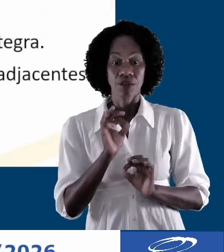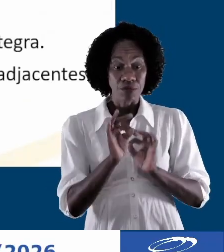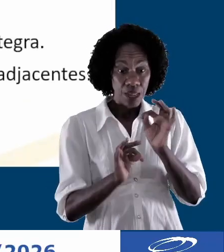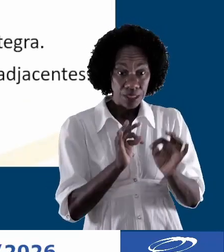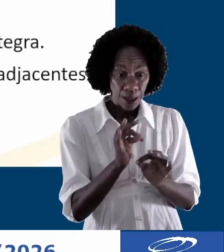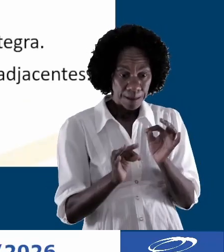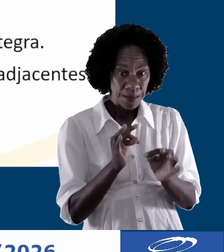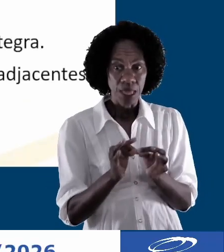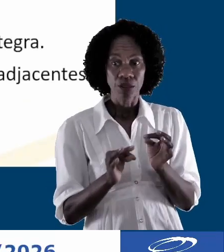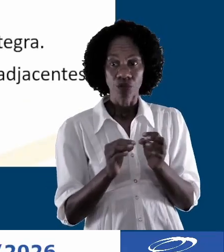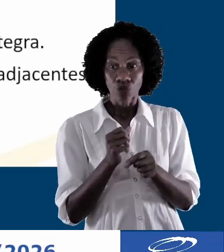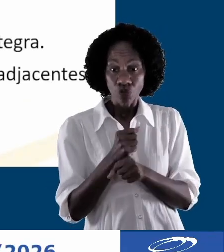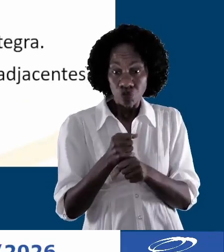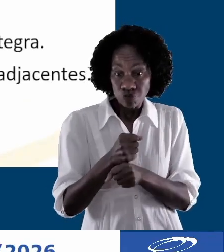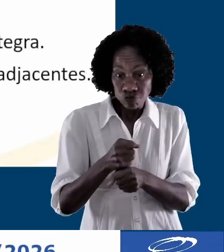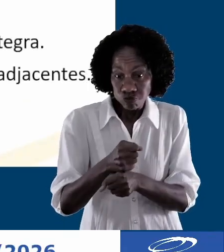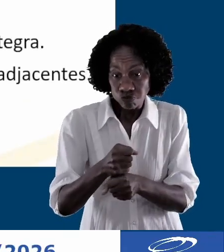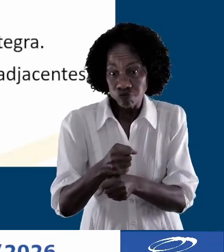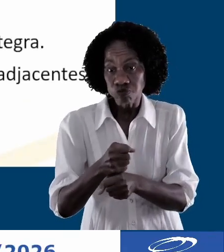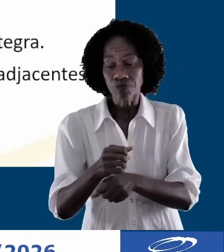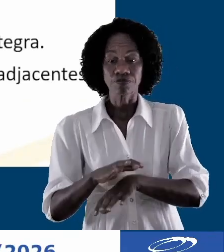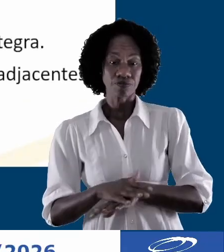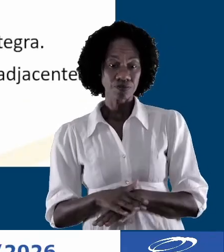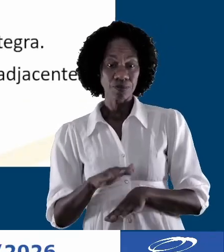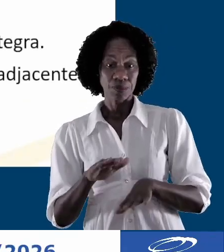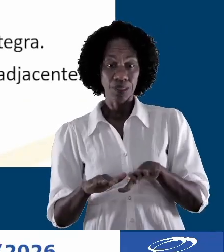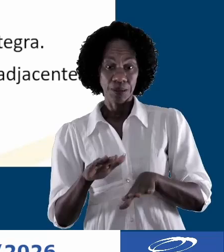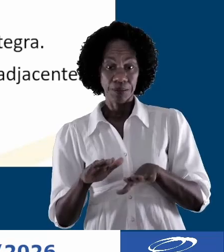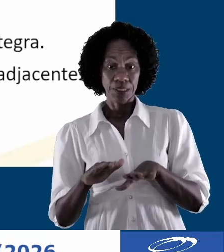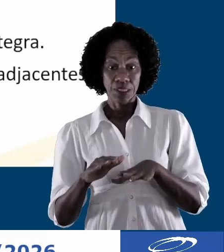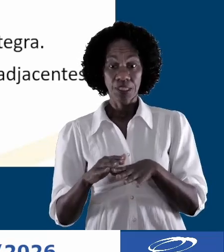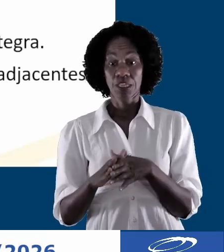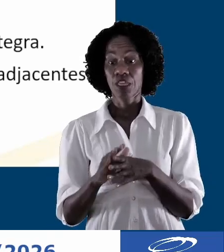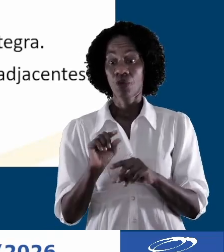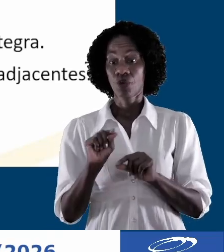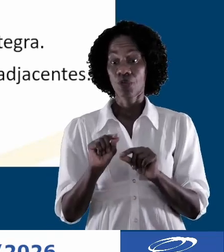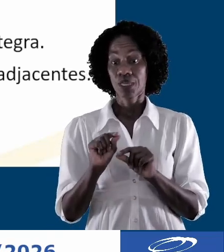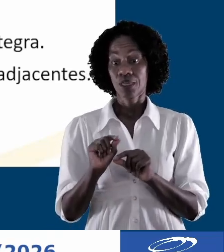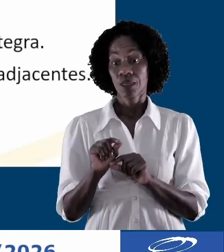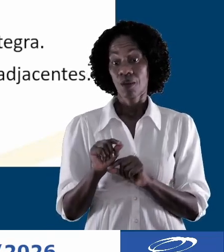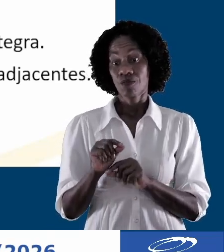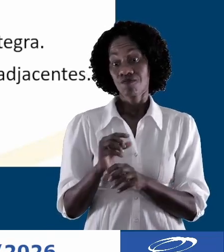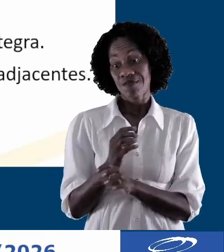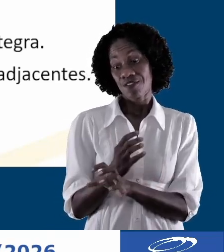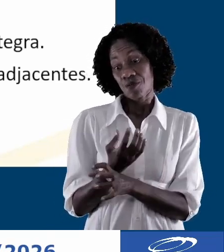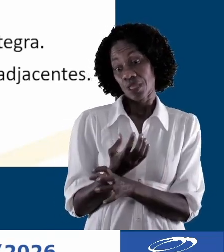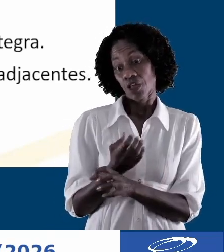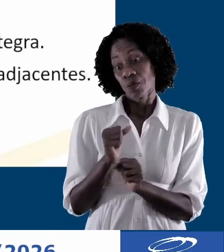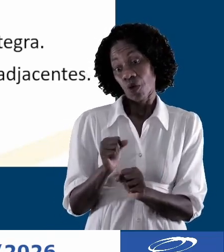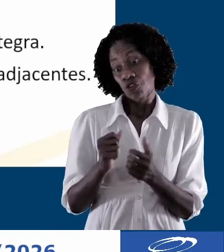A depender do tipo de colapso, essa evolução da deformidade ela é mais comum ou não. A gente observa no tipo